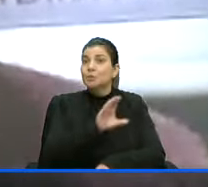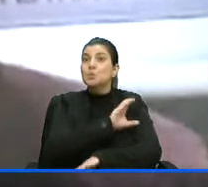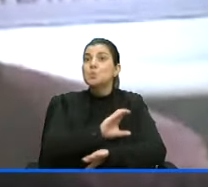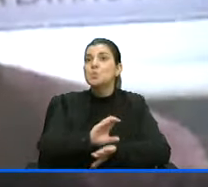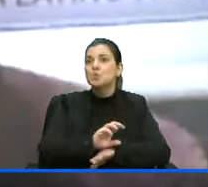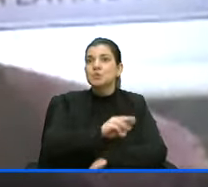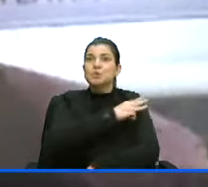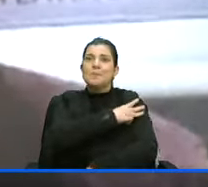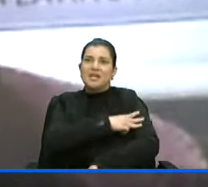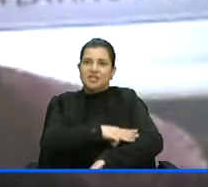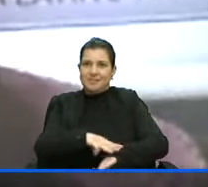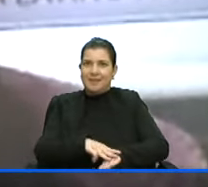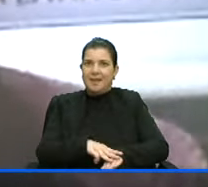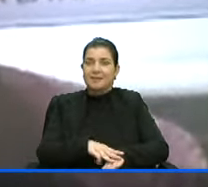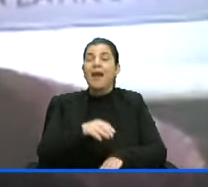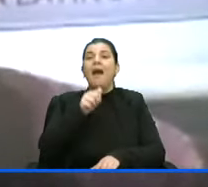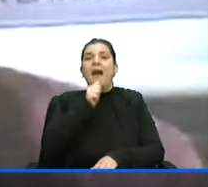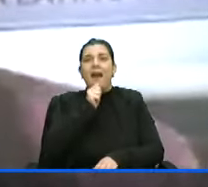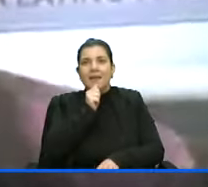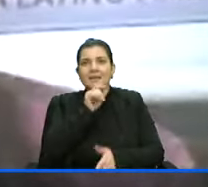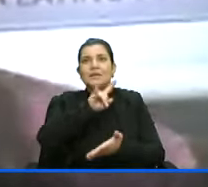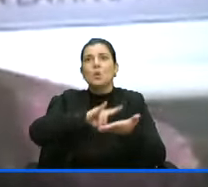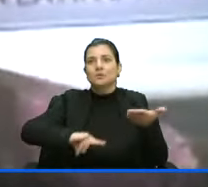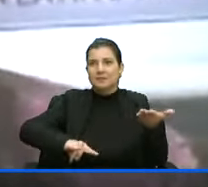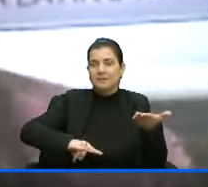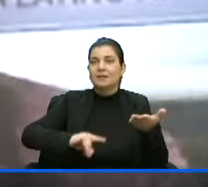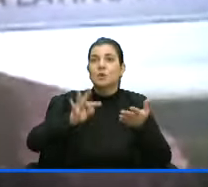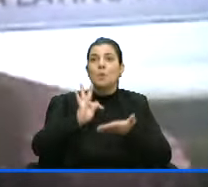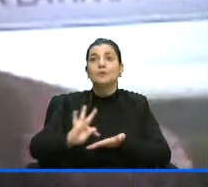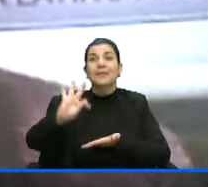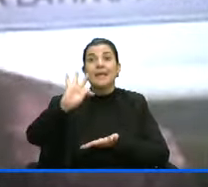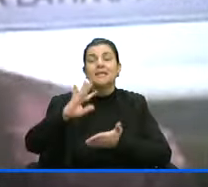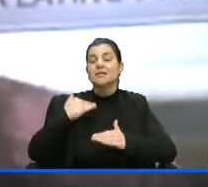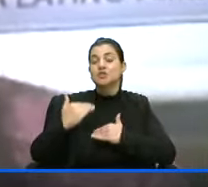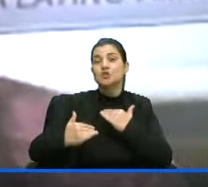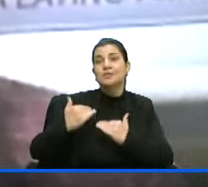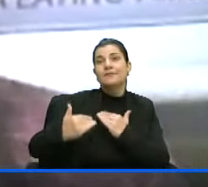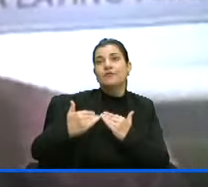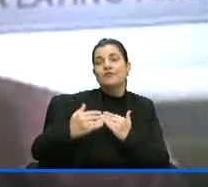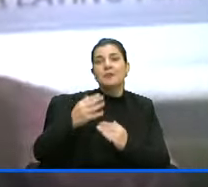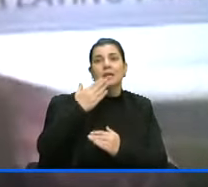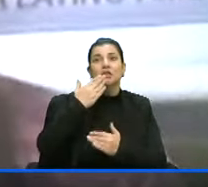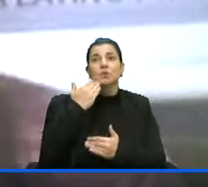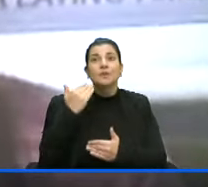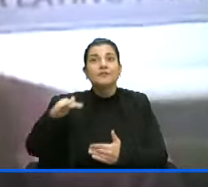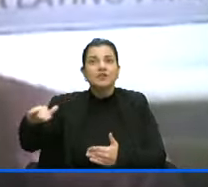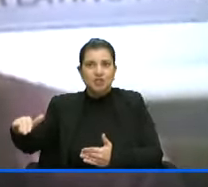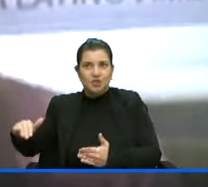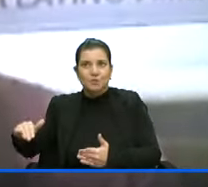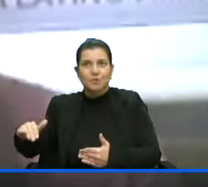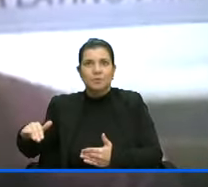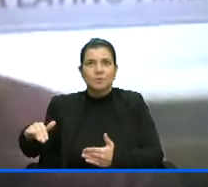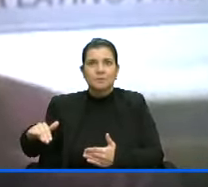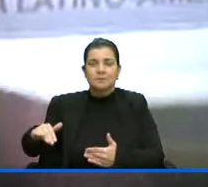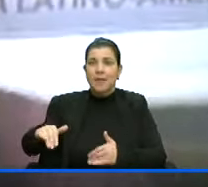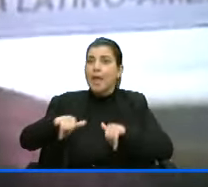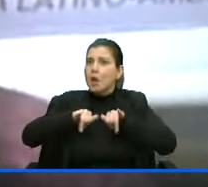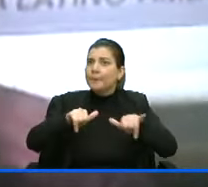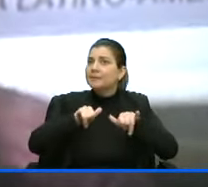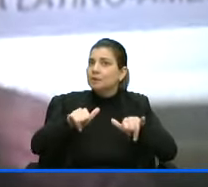são contratadas como técnica de desenvolvimento infantil. Vejamos, né? Eu acho um absurdo, aqui é uma denúncia,